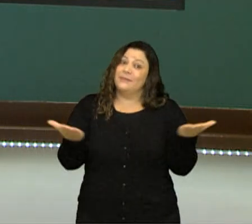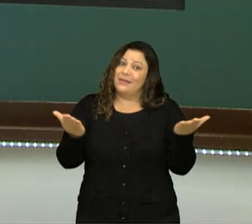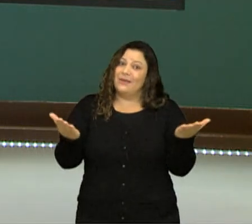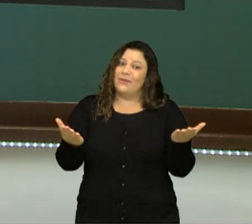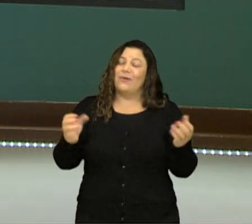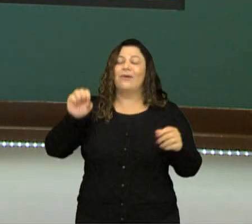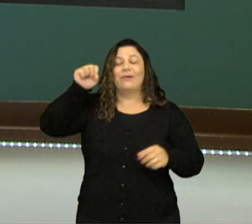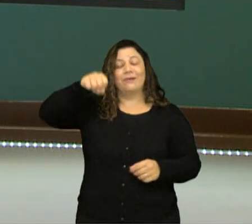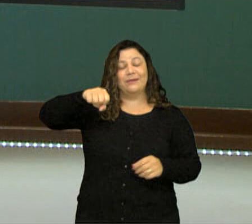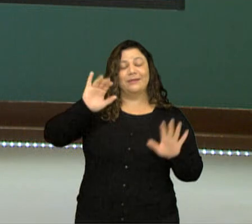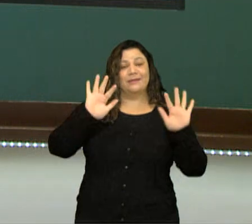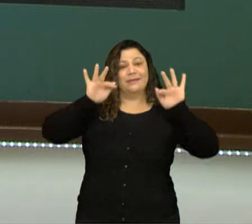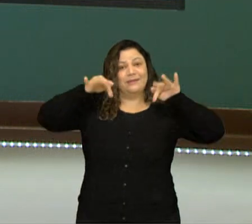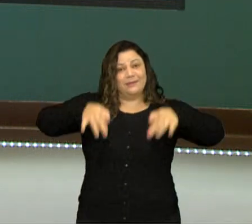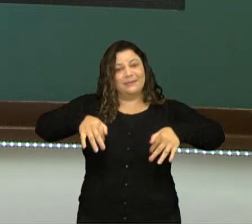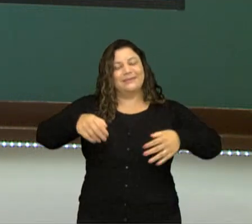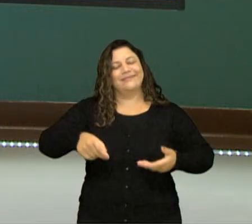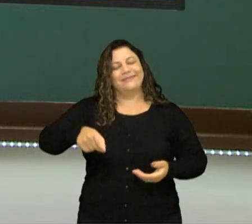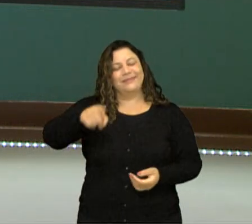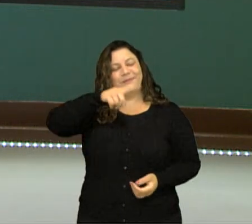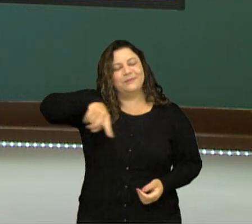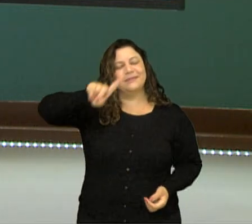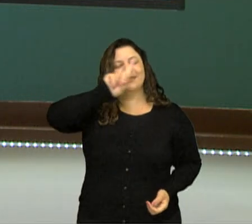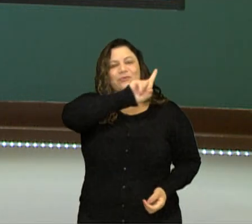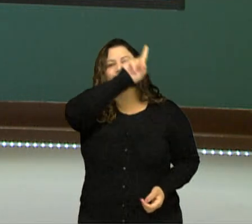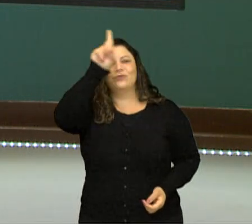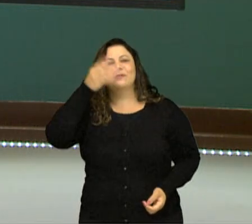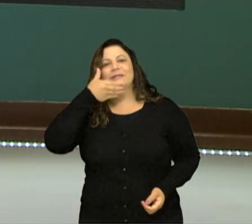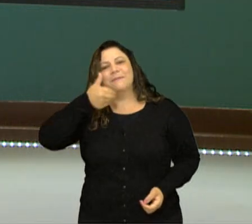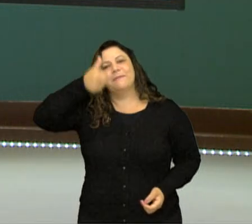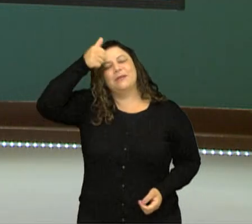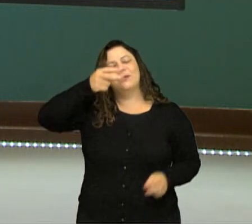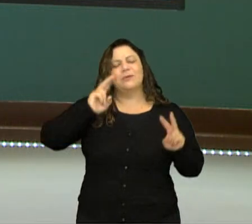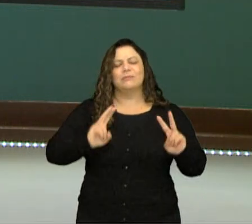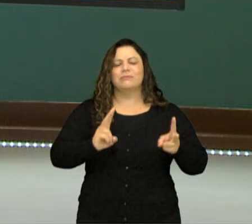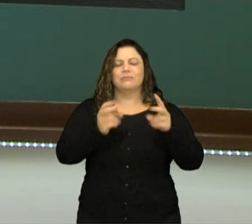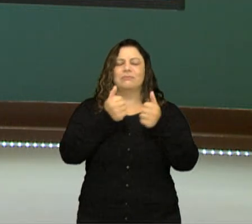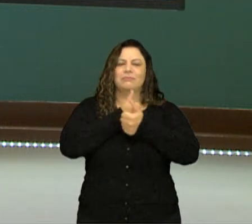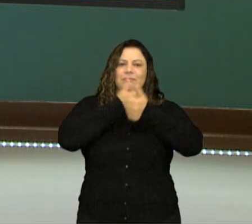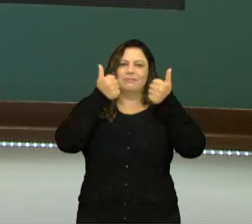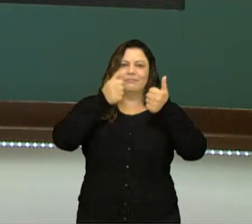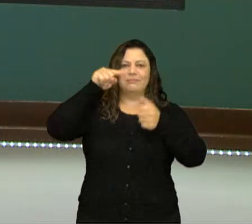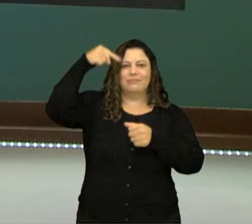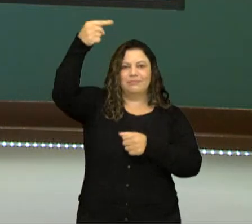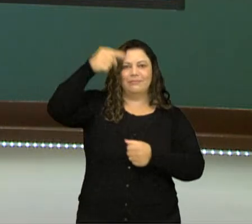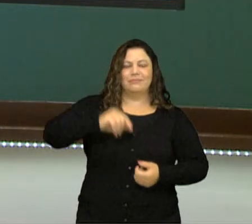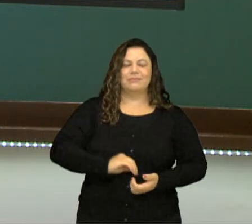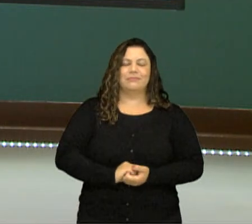estamos no fim. Desejo a você dias melhores, continue bem e até a próxima!